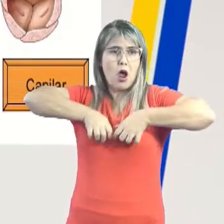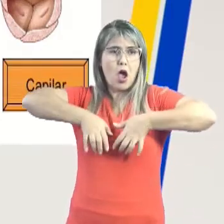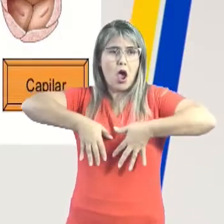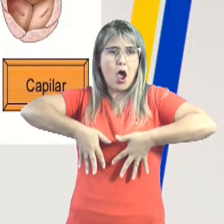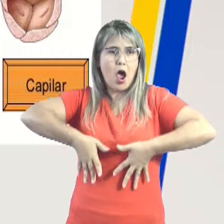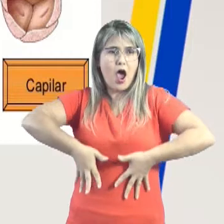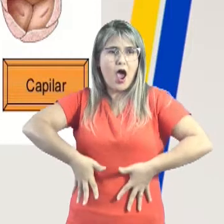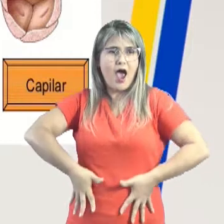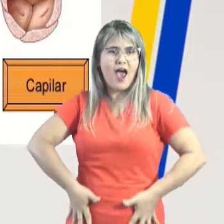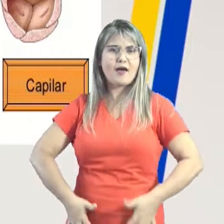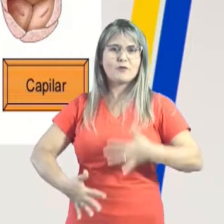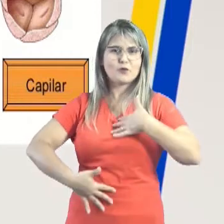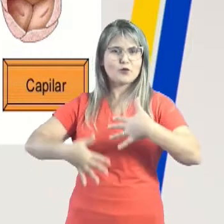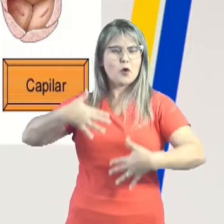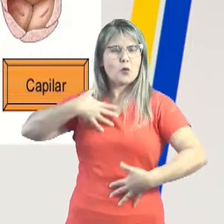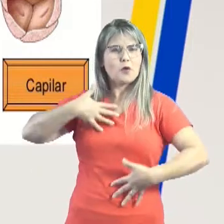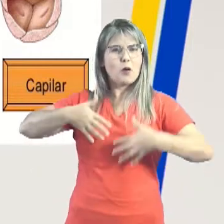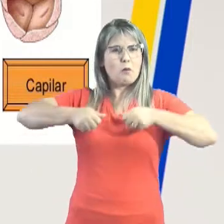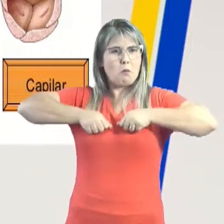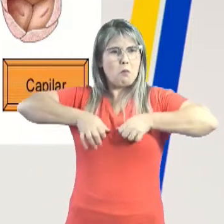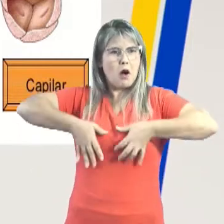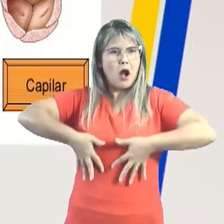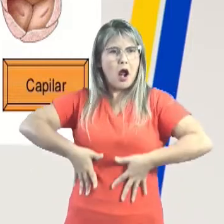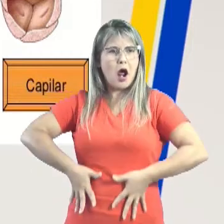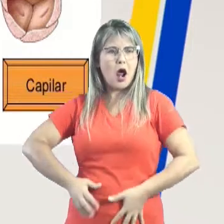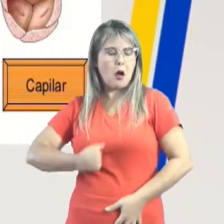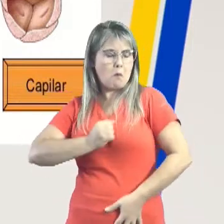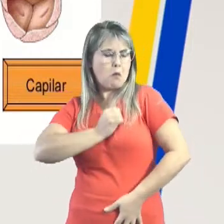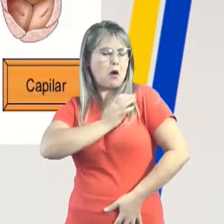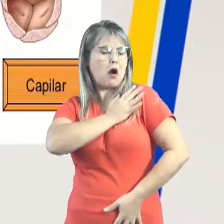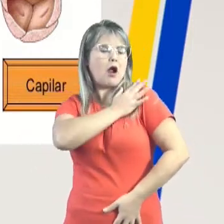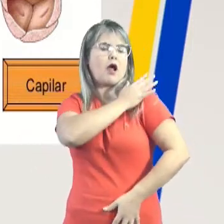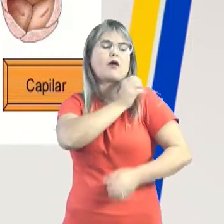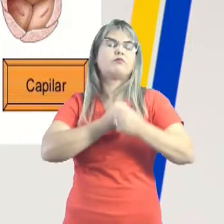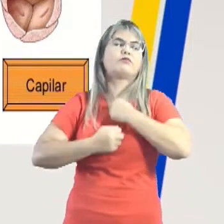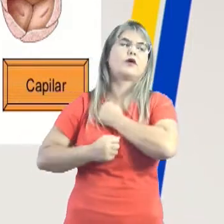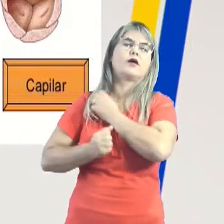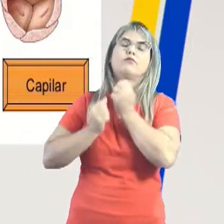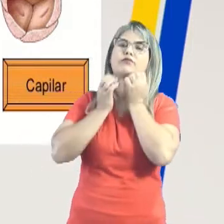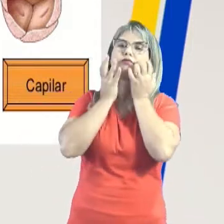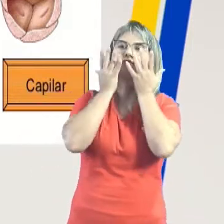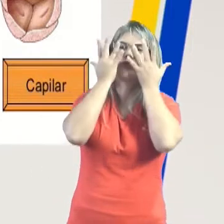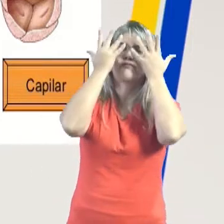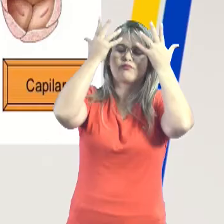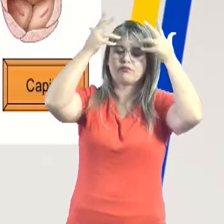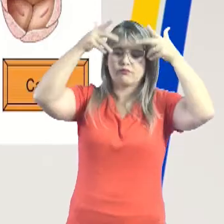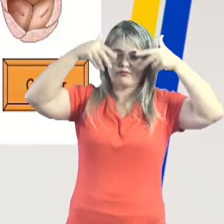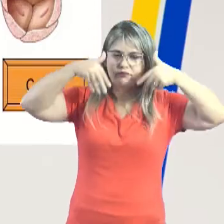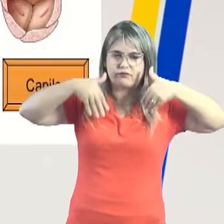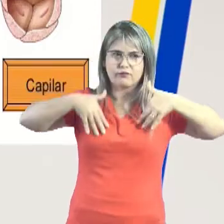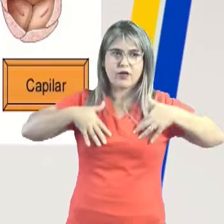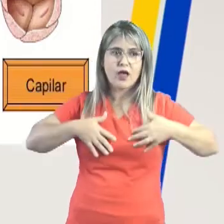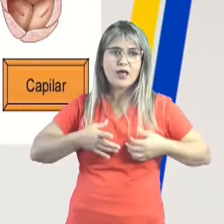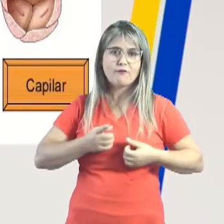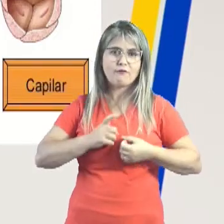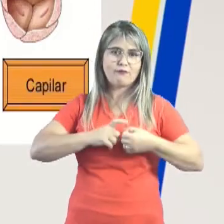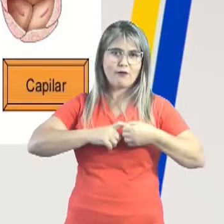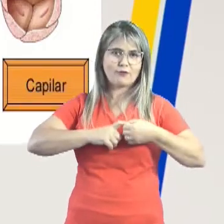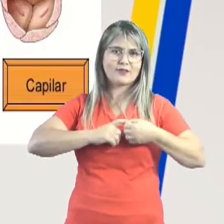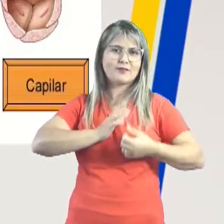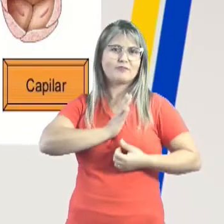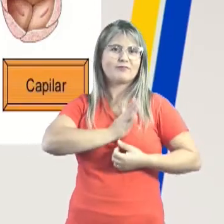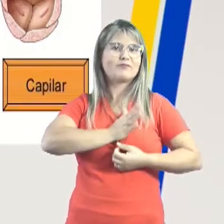cardíacos, né? Quando o médico vai escutar o coração ali com aquele equipamento ali, ele quer saber como é que está